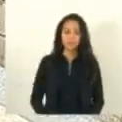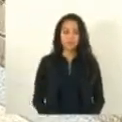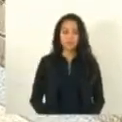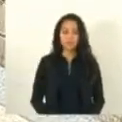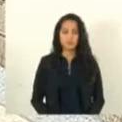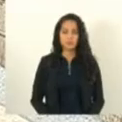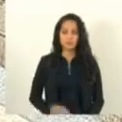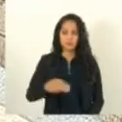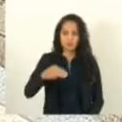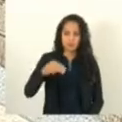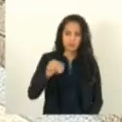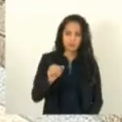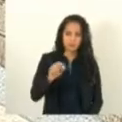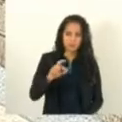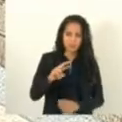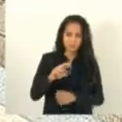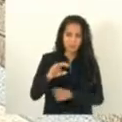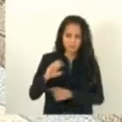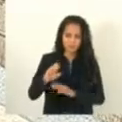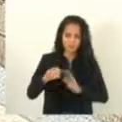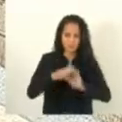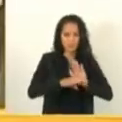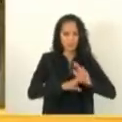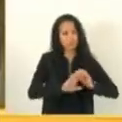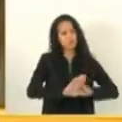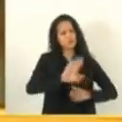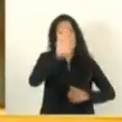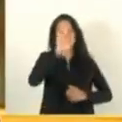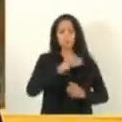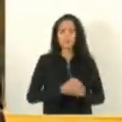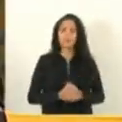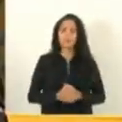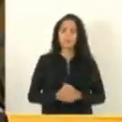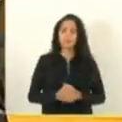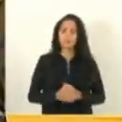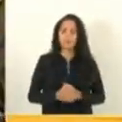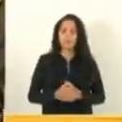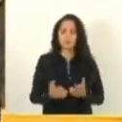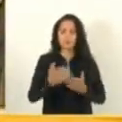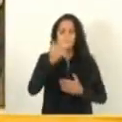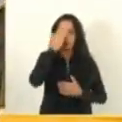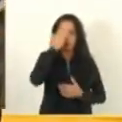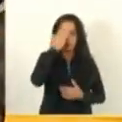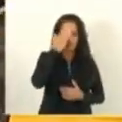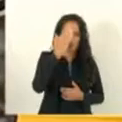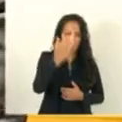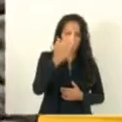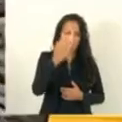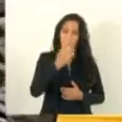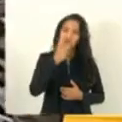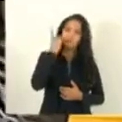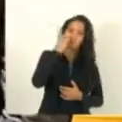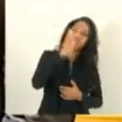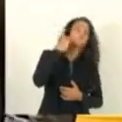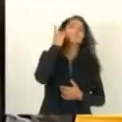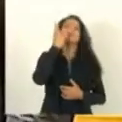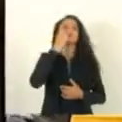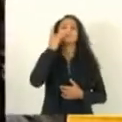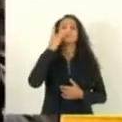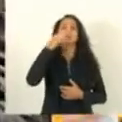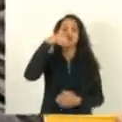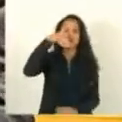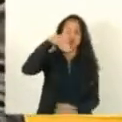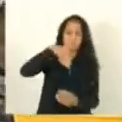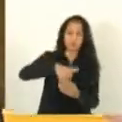Marcelo Santos, pela ordem, quantas pessoas votam? Eu só esqueci antes de agradecer aos deputados que votaram